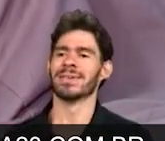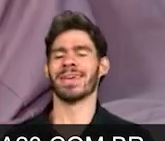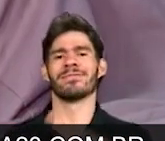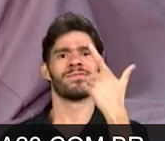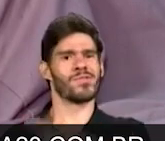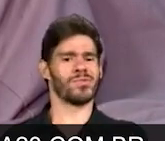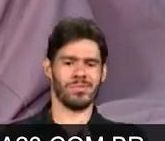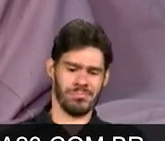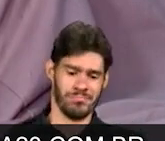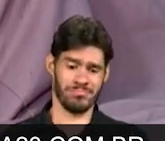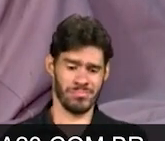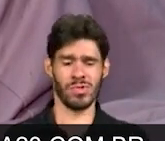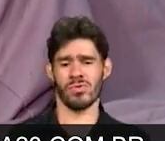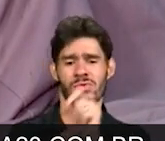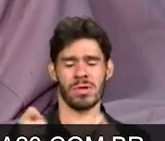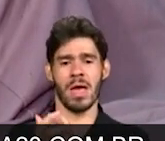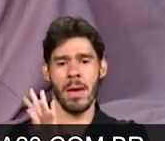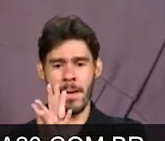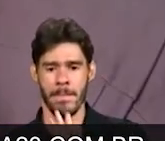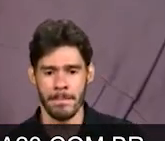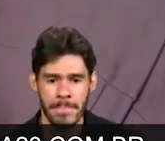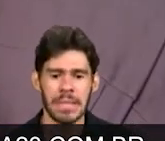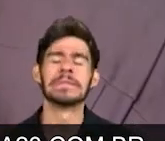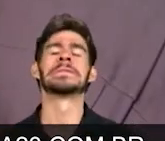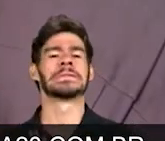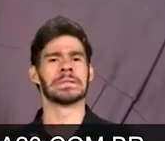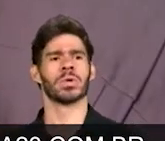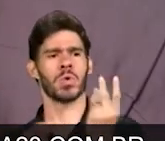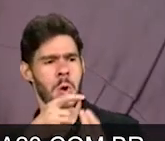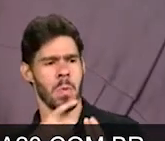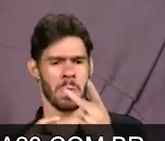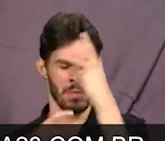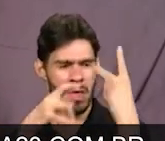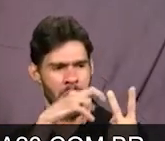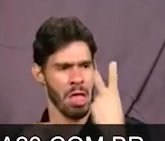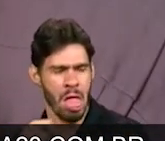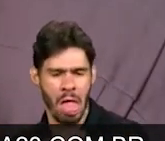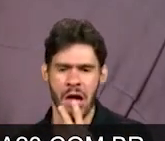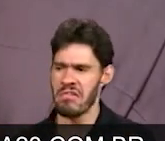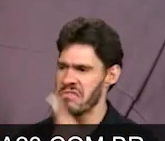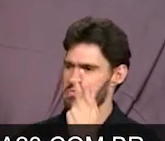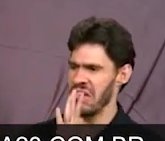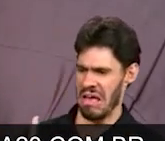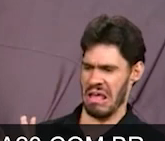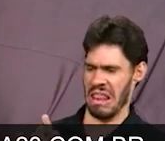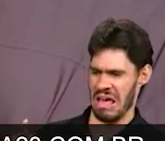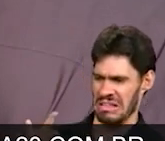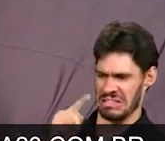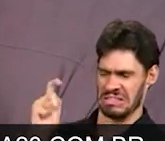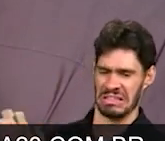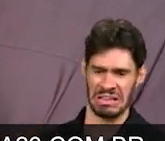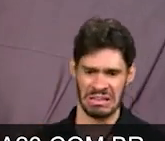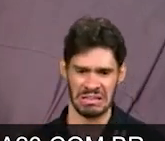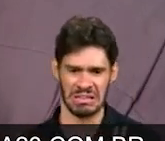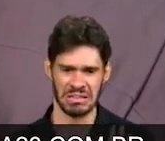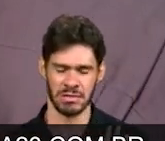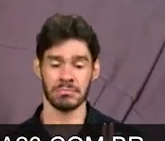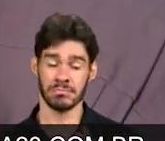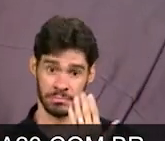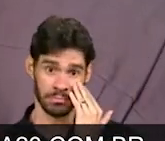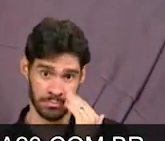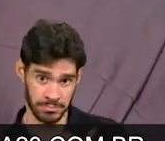um desafio, o preconceito. O modo de olhar, a forma de falar, não encostar, ficar distante,